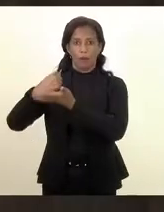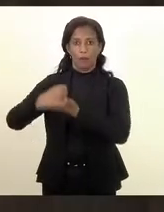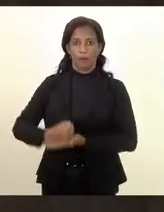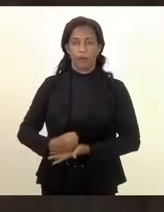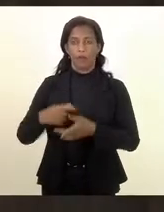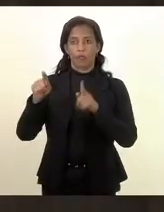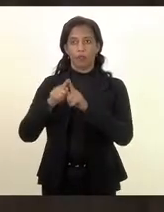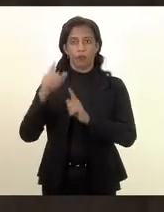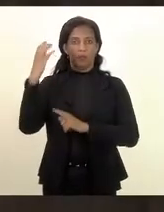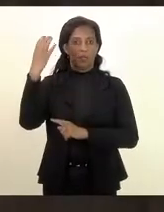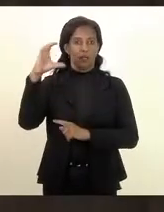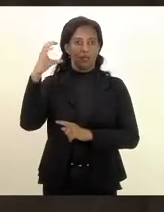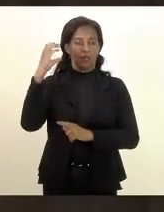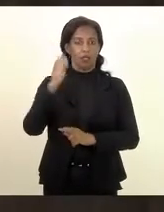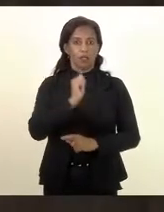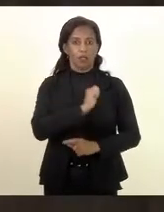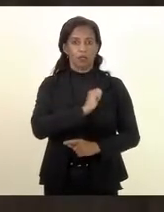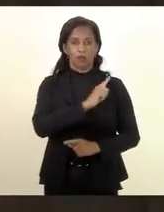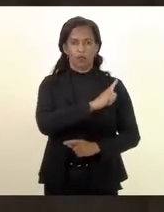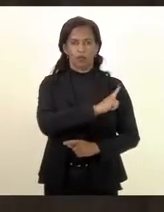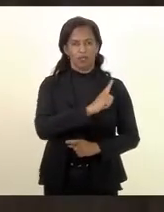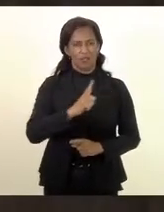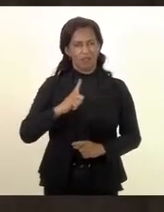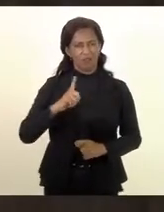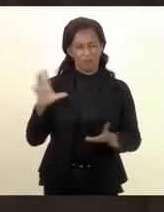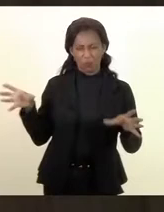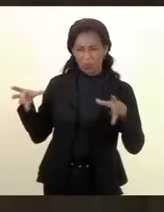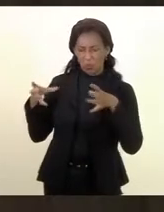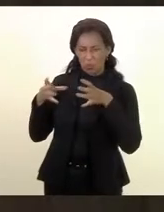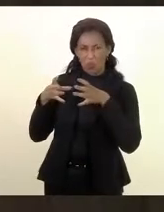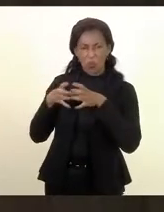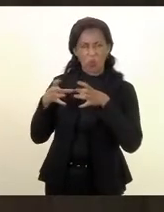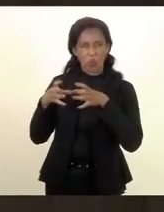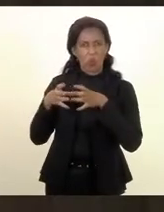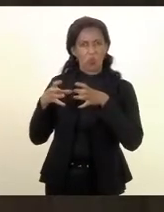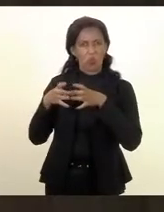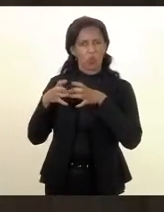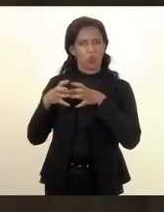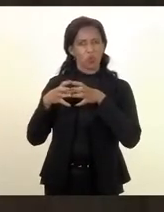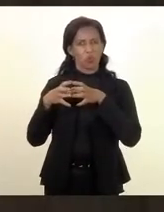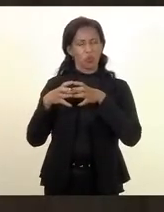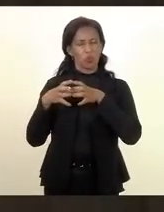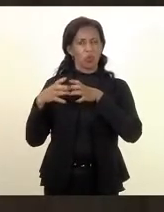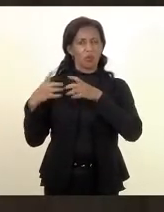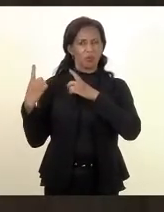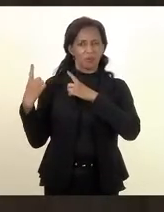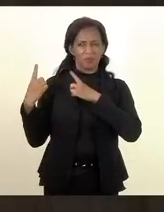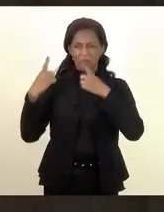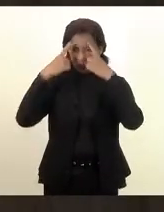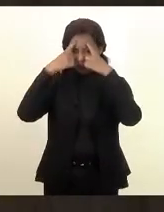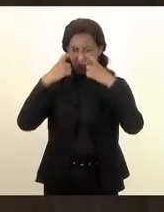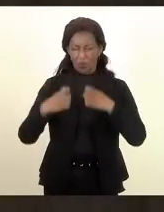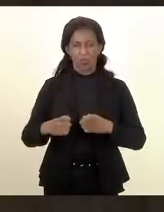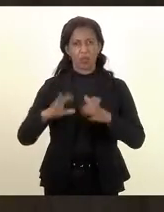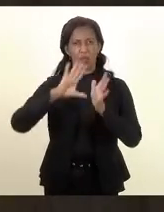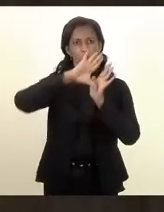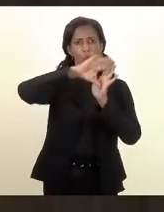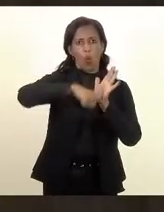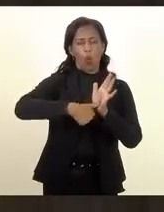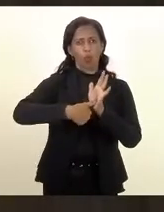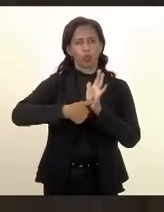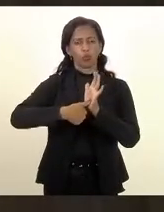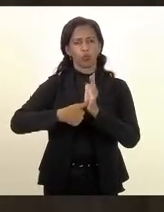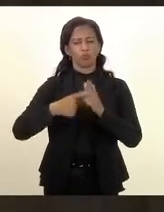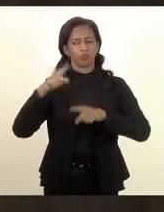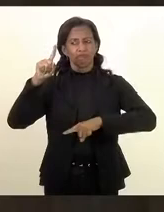Niterói São Gonçalo desarticularam uma quadrilha que vem atormentando essa região a quadrilha de roubo de cargas